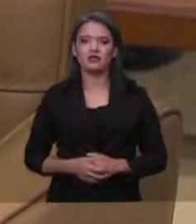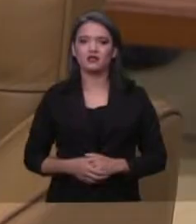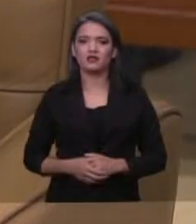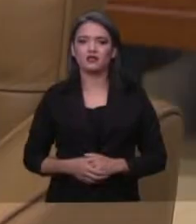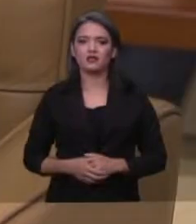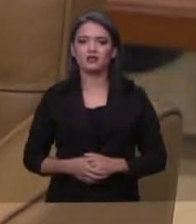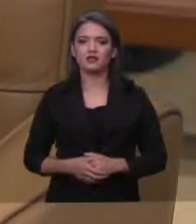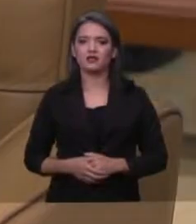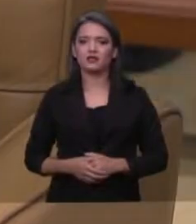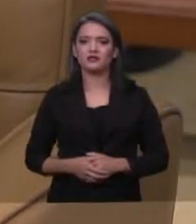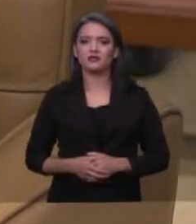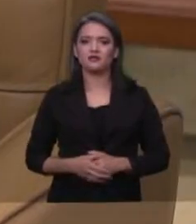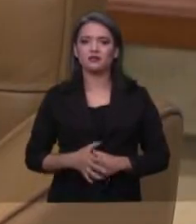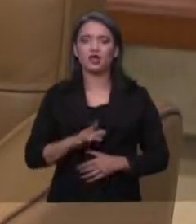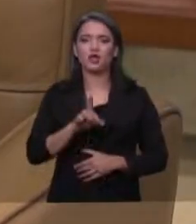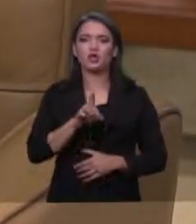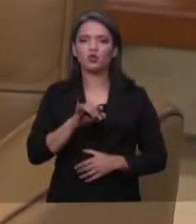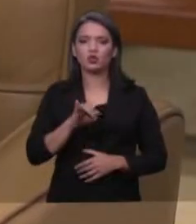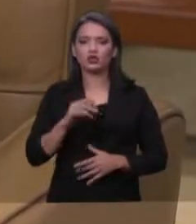posse,